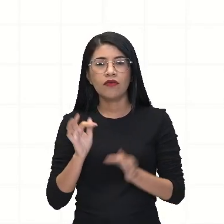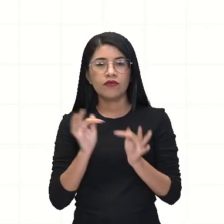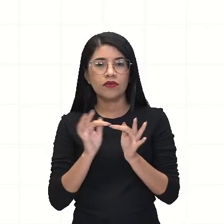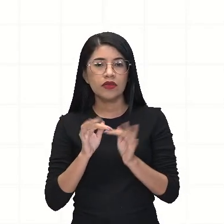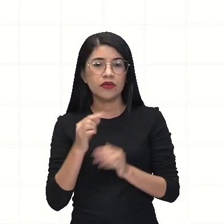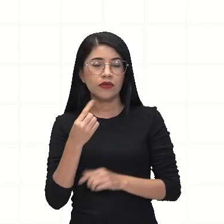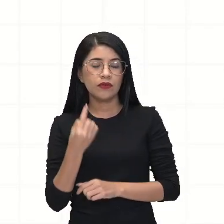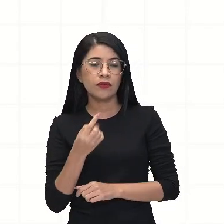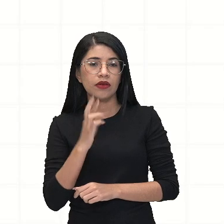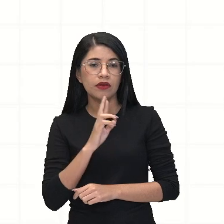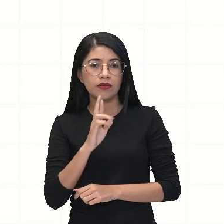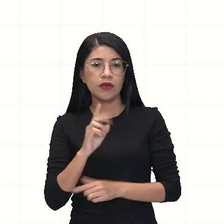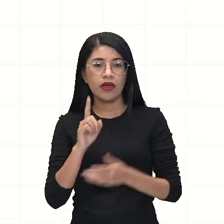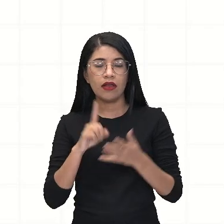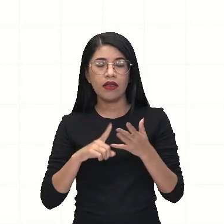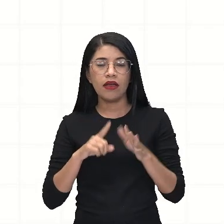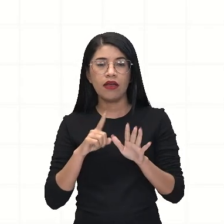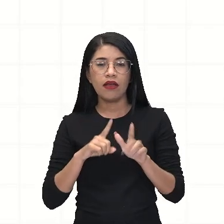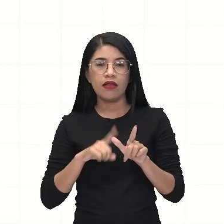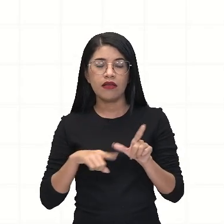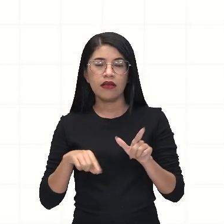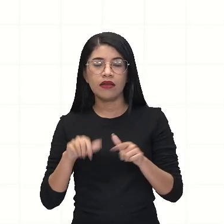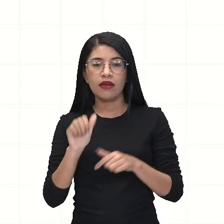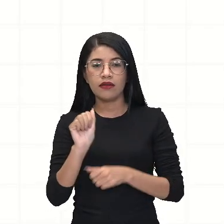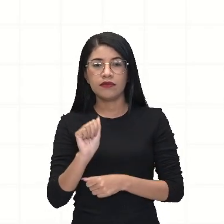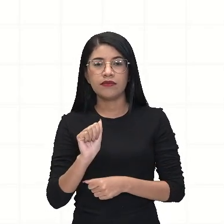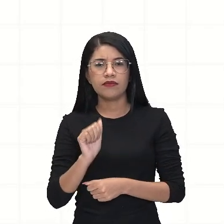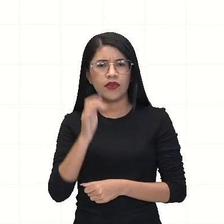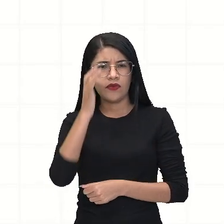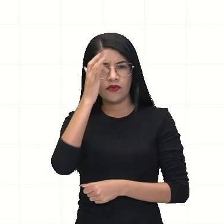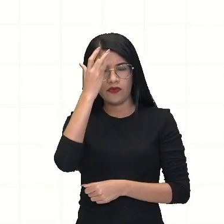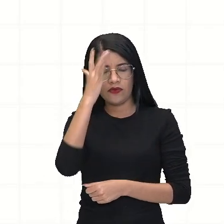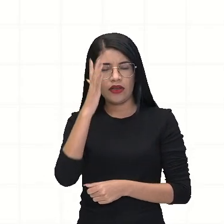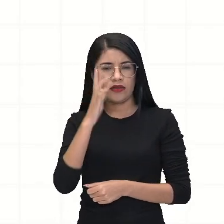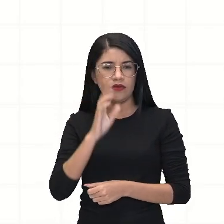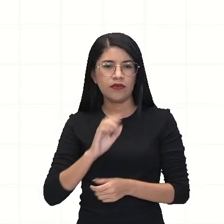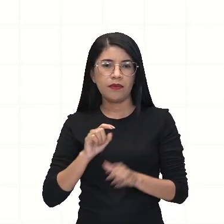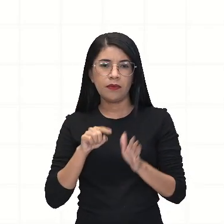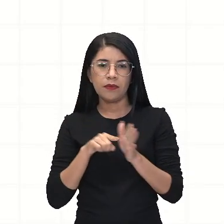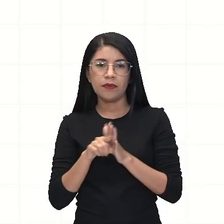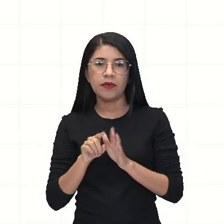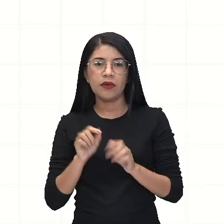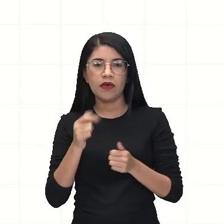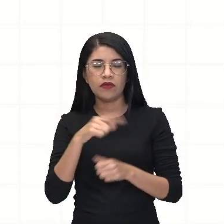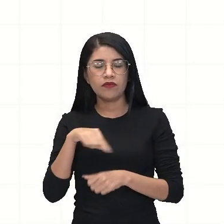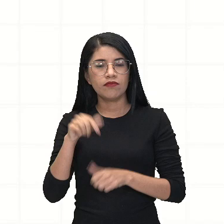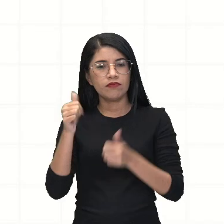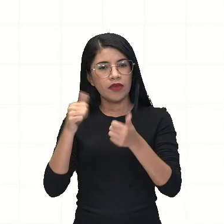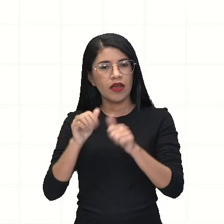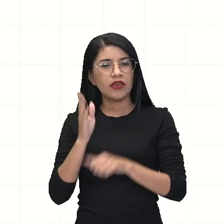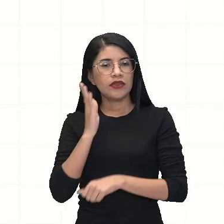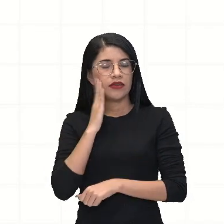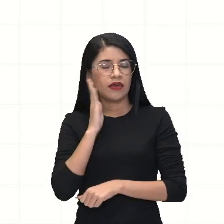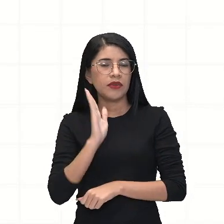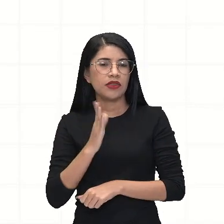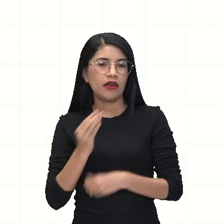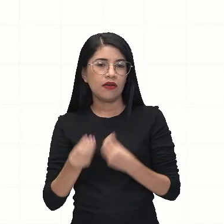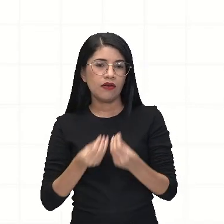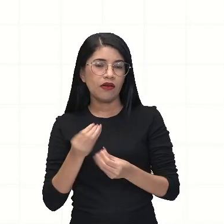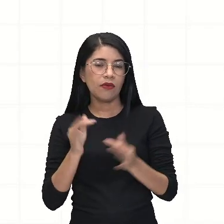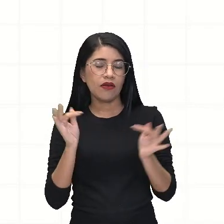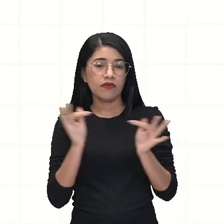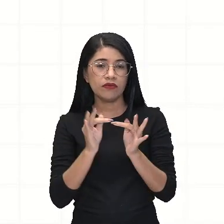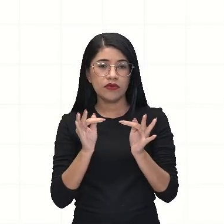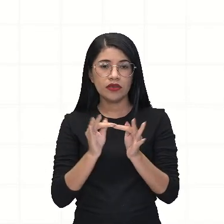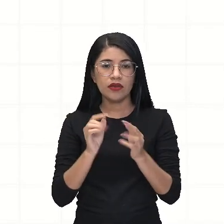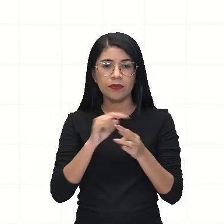A resposta vai ser a letra A. Bem facinho aí essa questão para vocês analisarem, agora que a gente já sabe o que é função constante, o